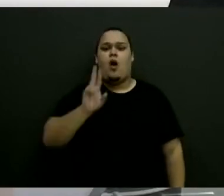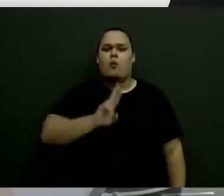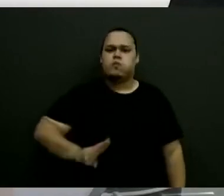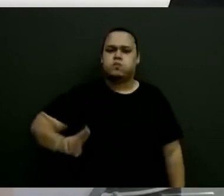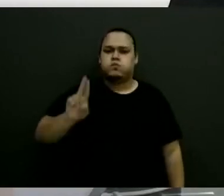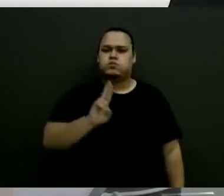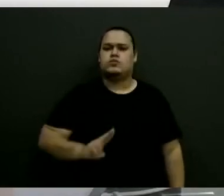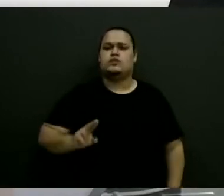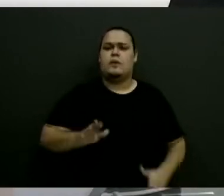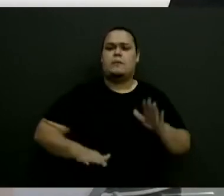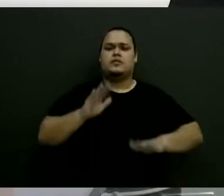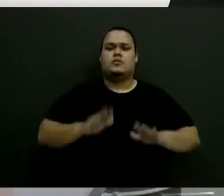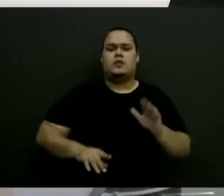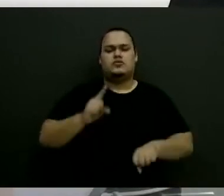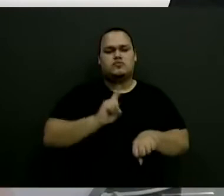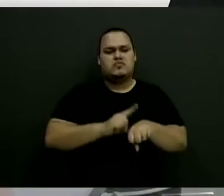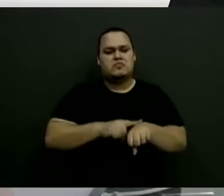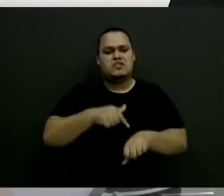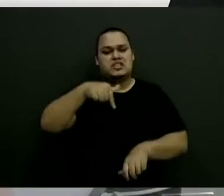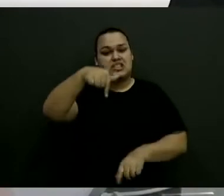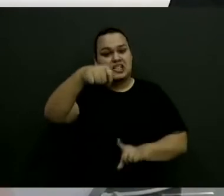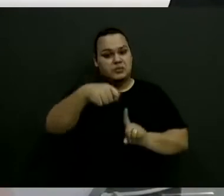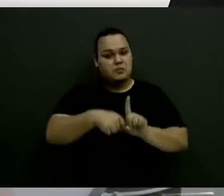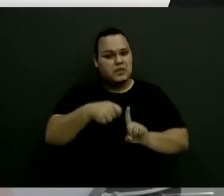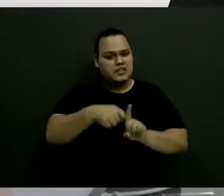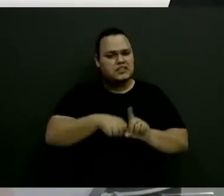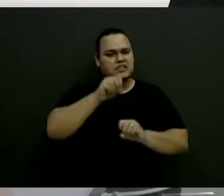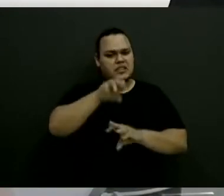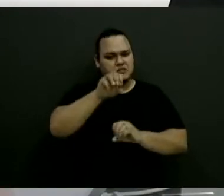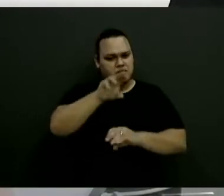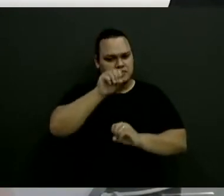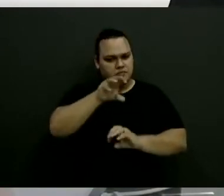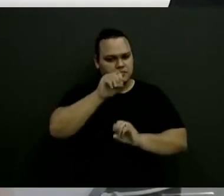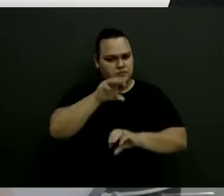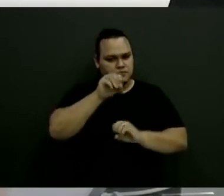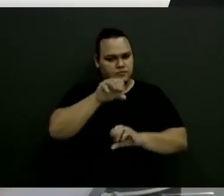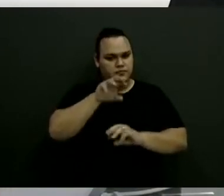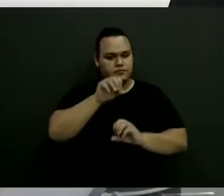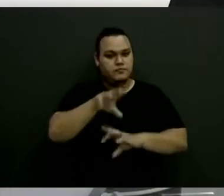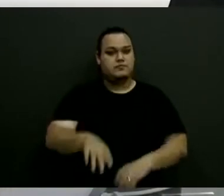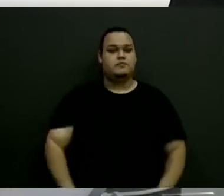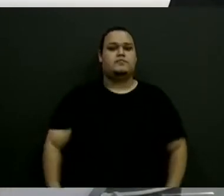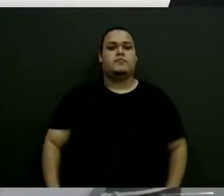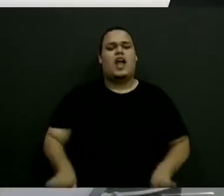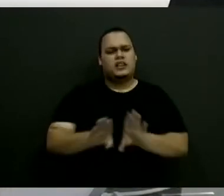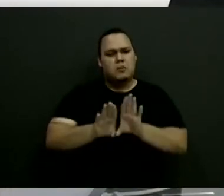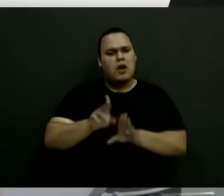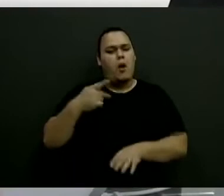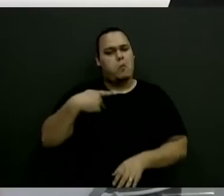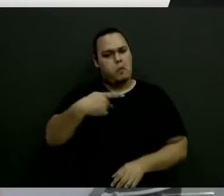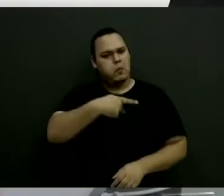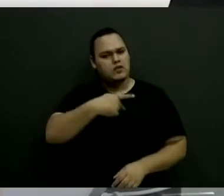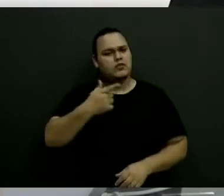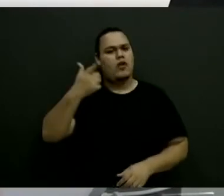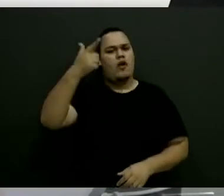ele tem um tempo de 7 meses de formação, né? E eu estive lá em Honduras, eu tive